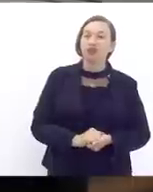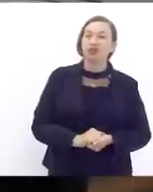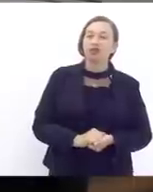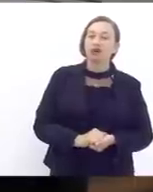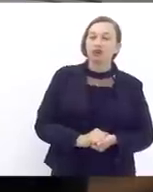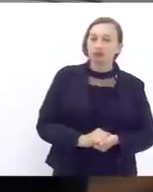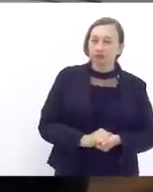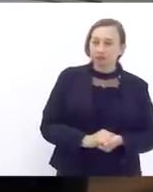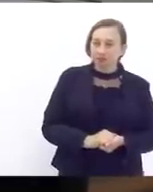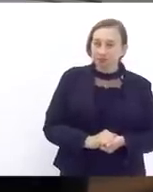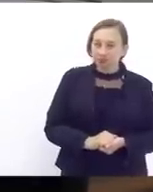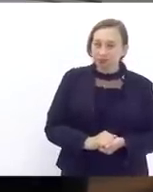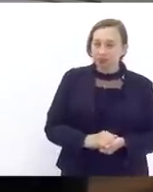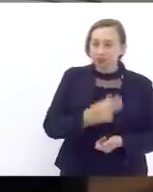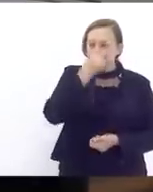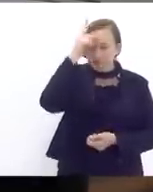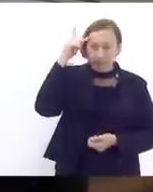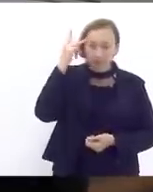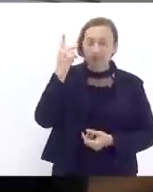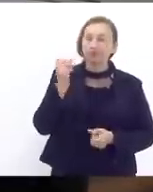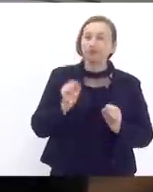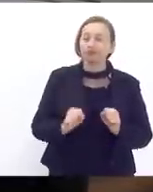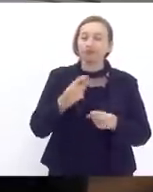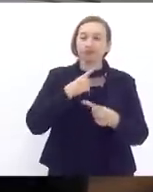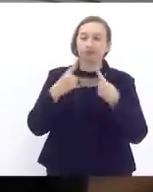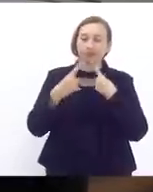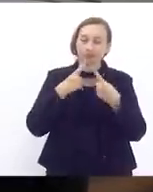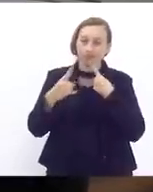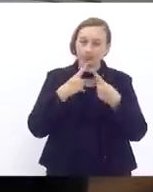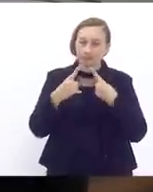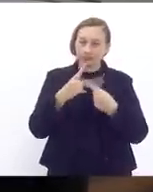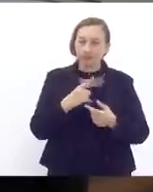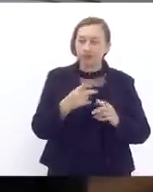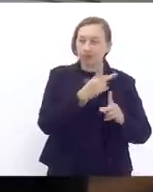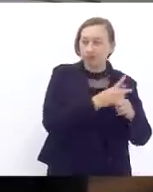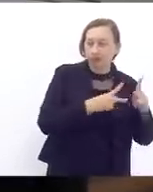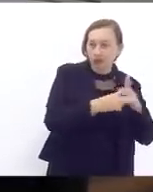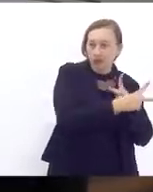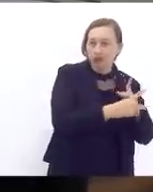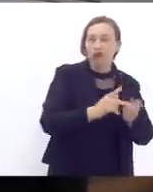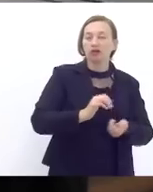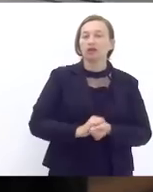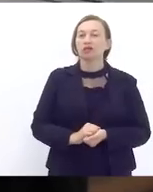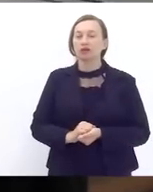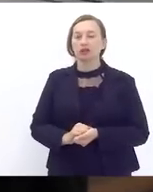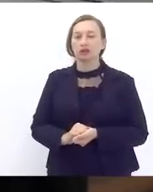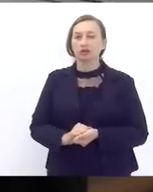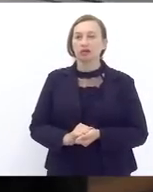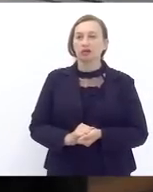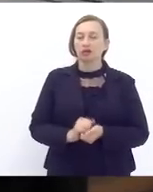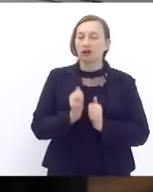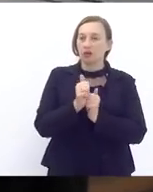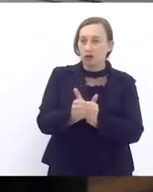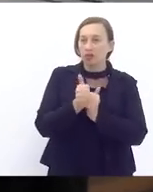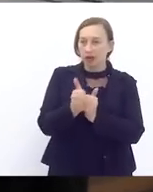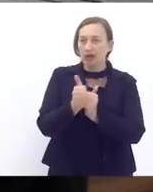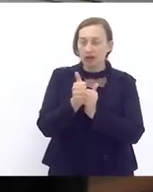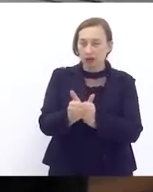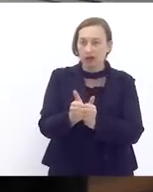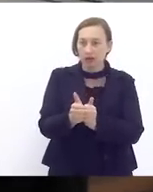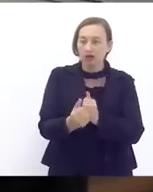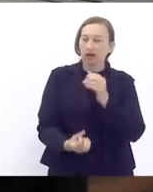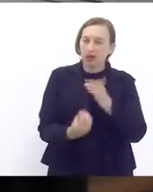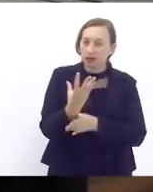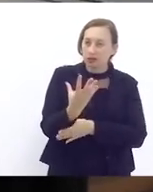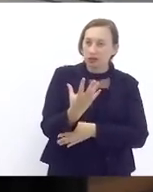entendeu habilidades para indiscutir com o rio previdência tá aí acompanhar a implantação às